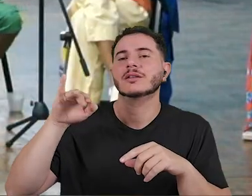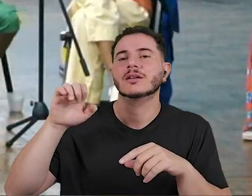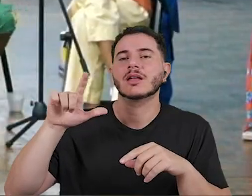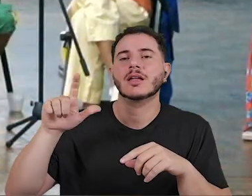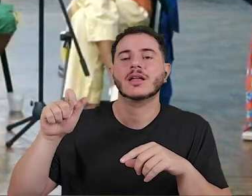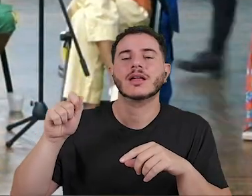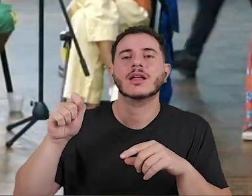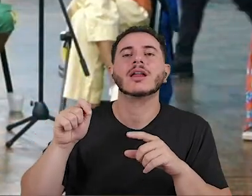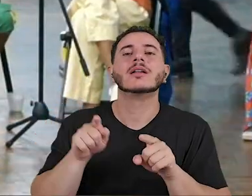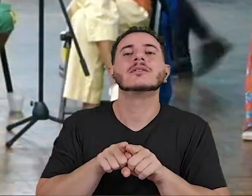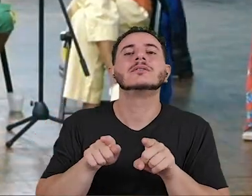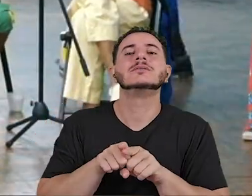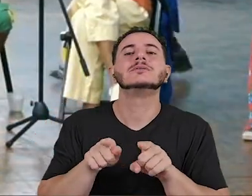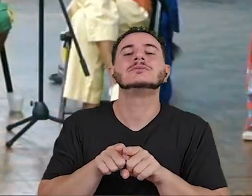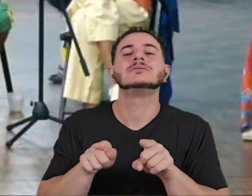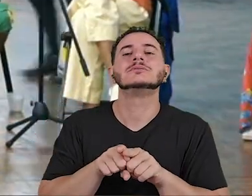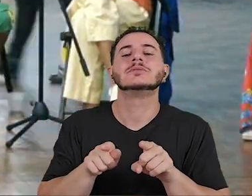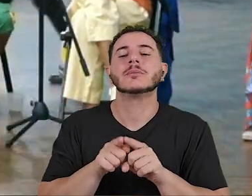É isso.